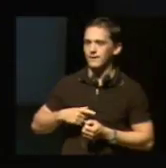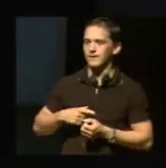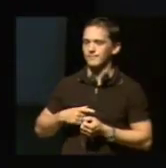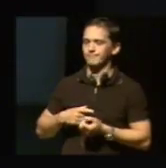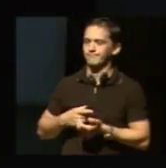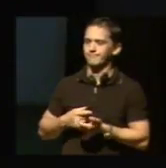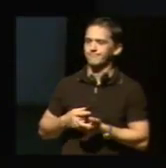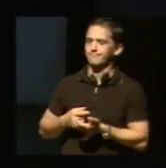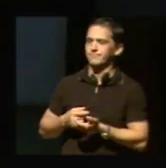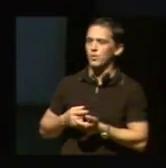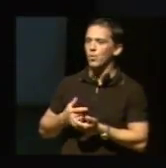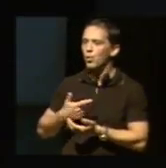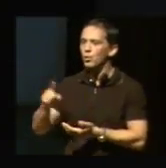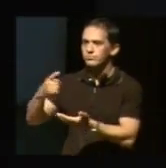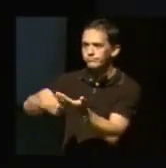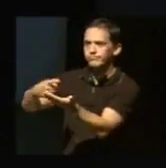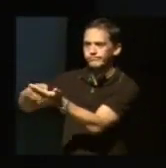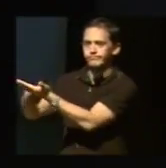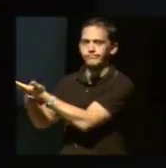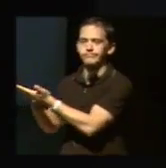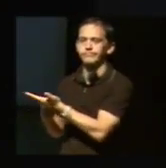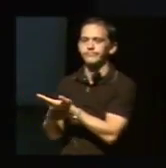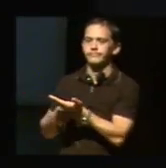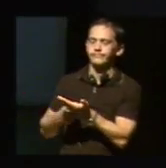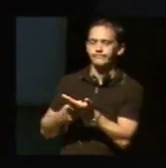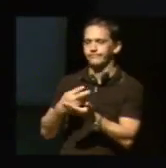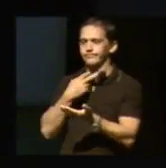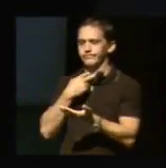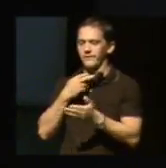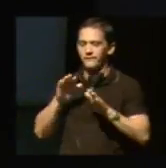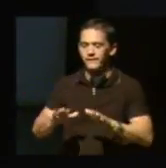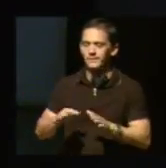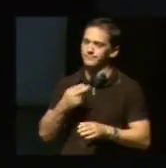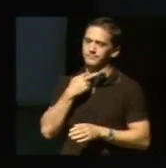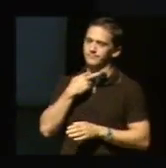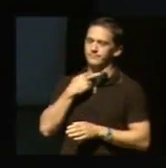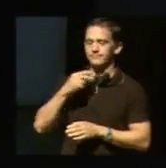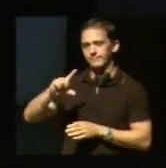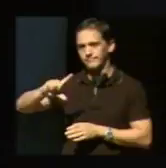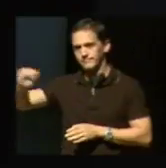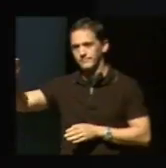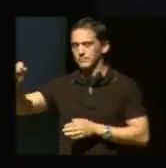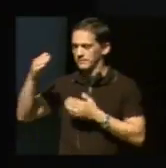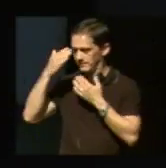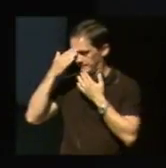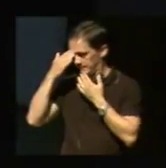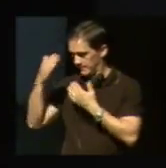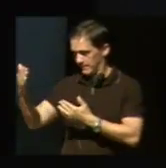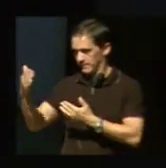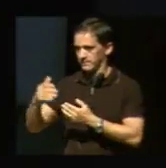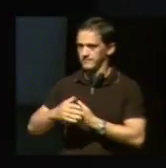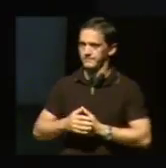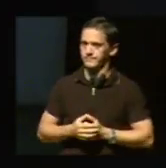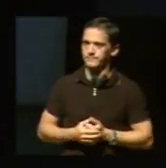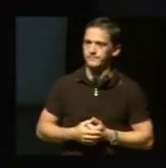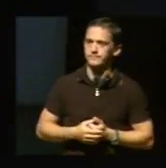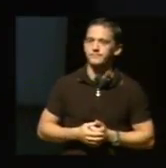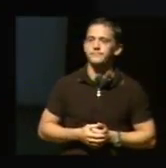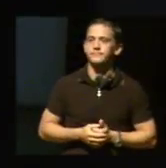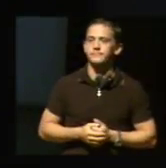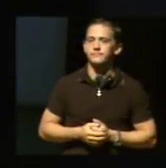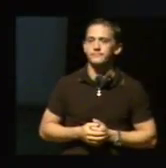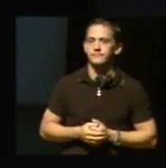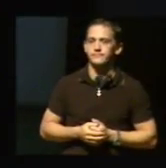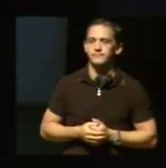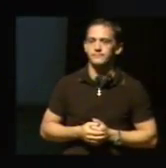pela manhã e não poderá ficar até o final do nosso evento. Mais uma vez, nossos agradecimentos ao prefeito Luiz Carlos Busato.